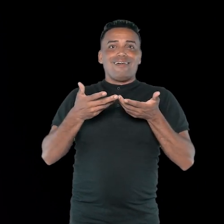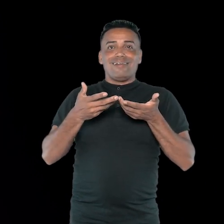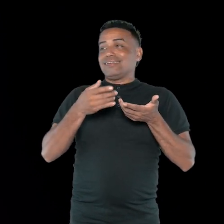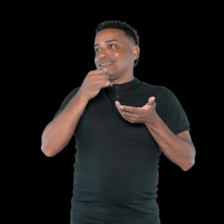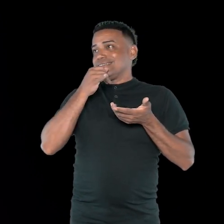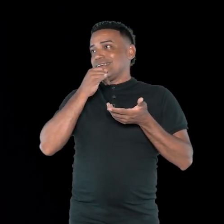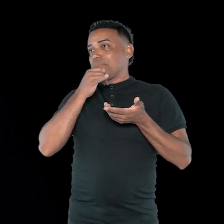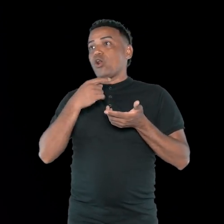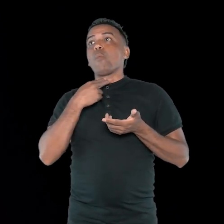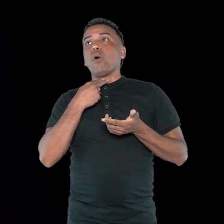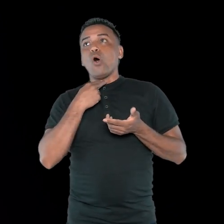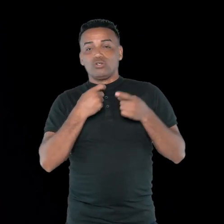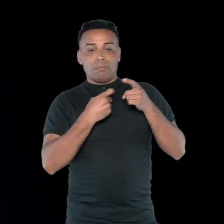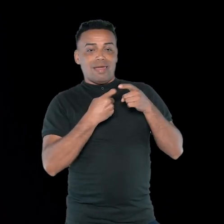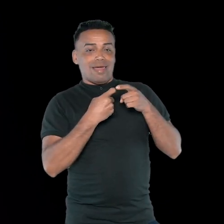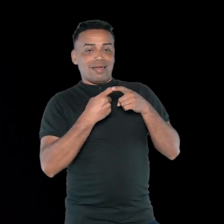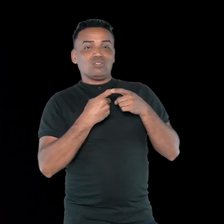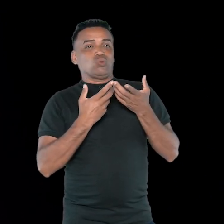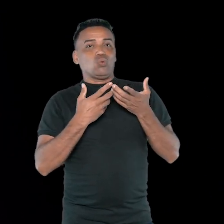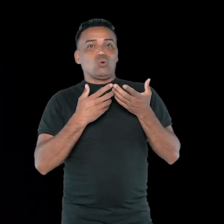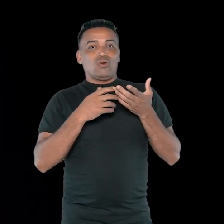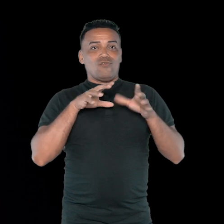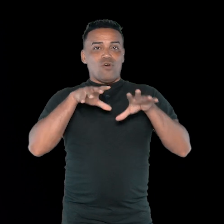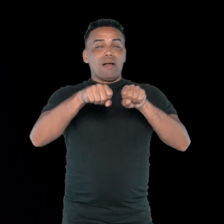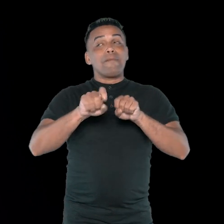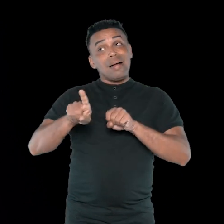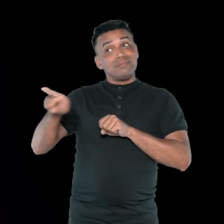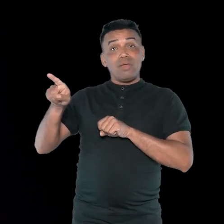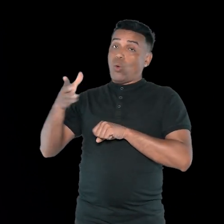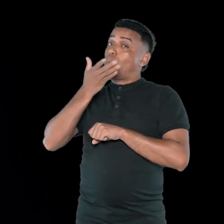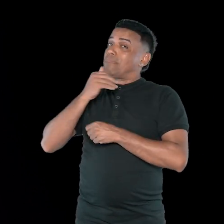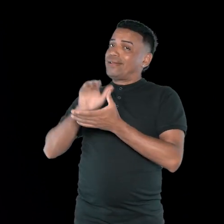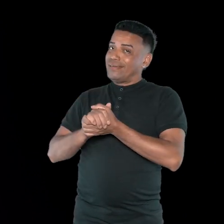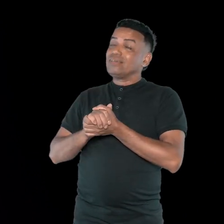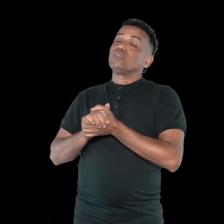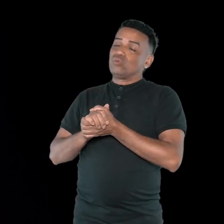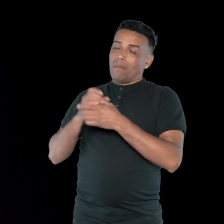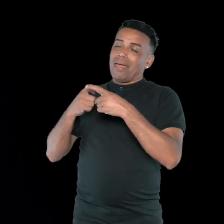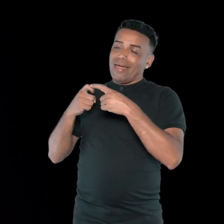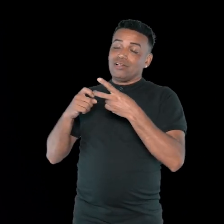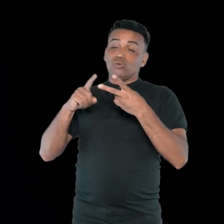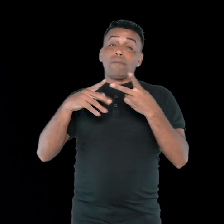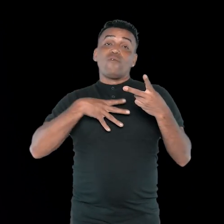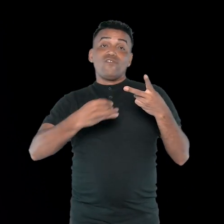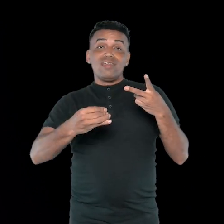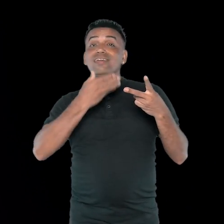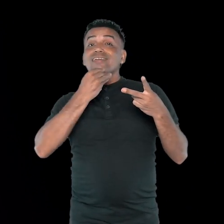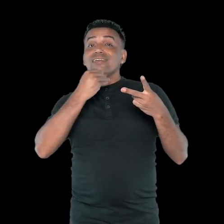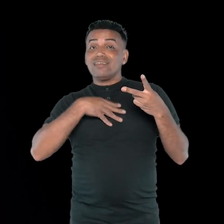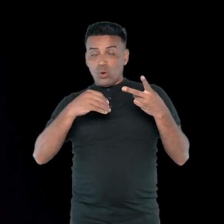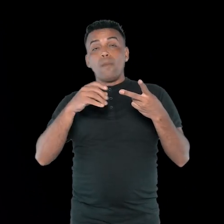não possa ser médica, mas eu posso ter um marido que é médico, um filho que é médico. Então, assim,